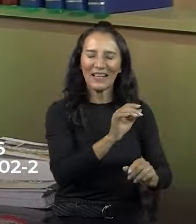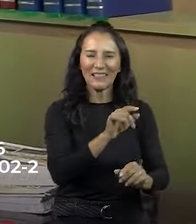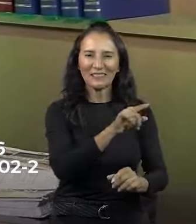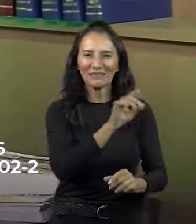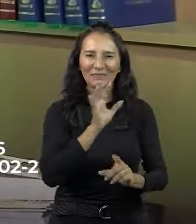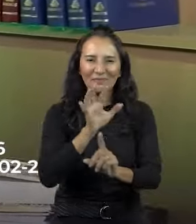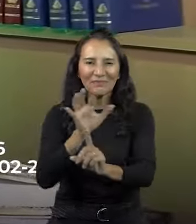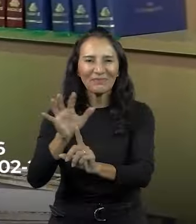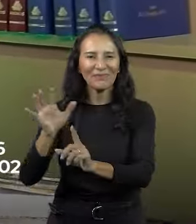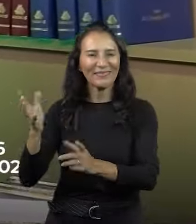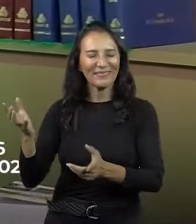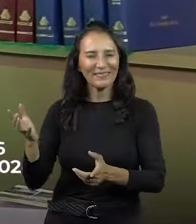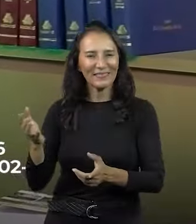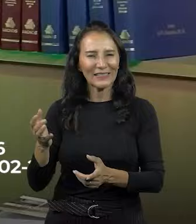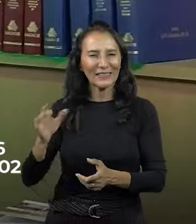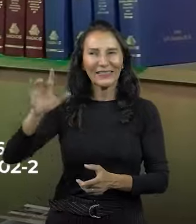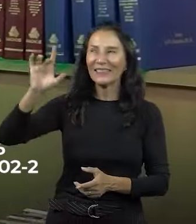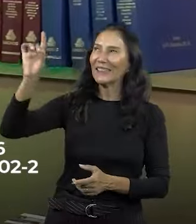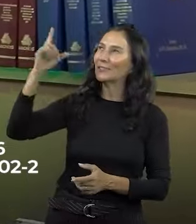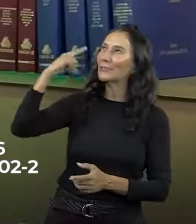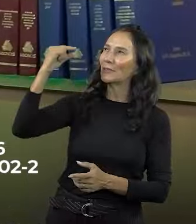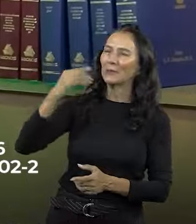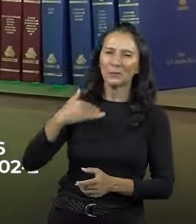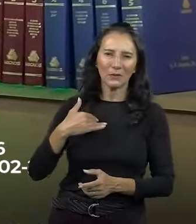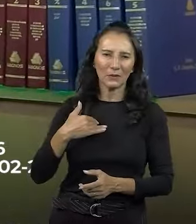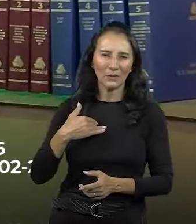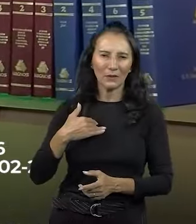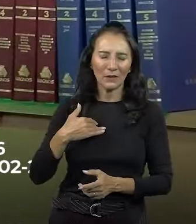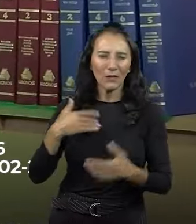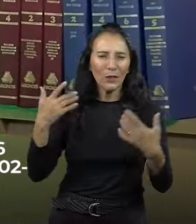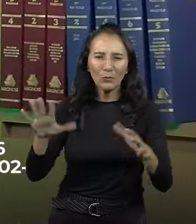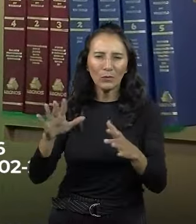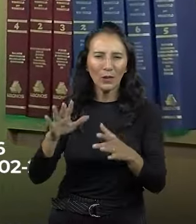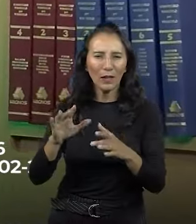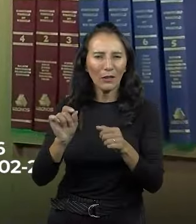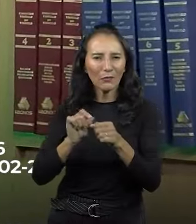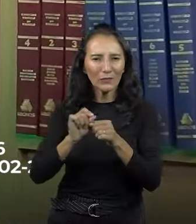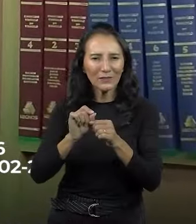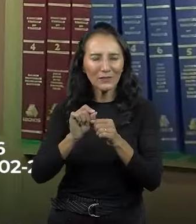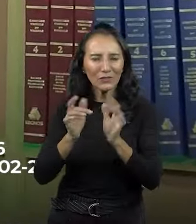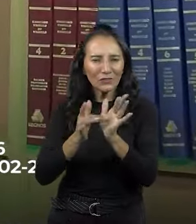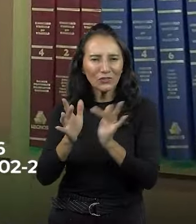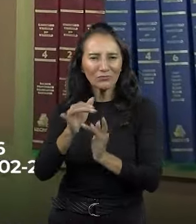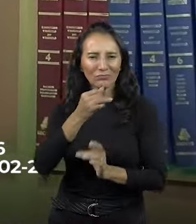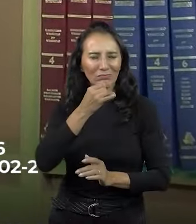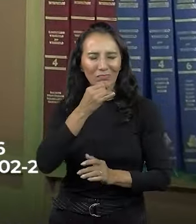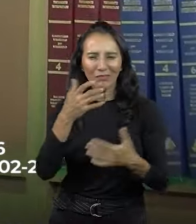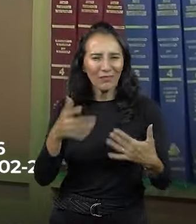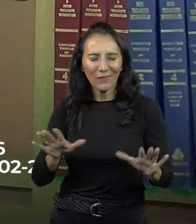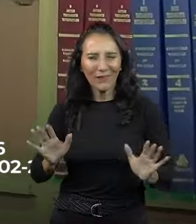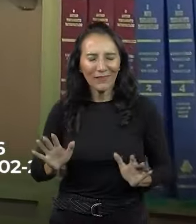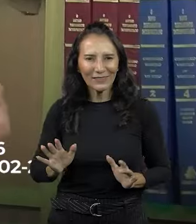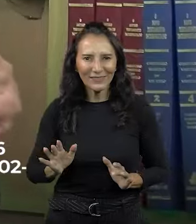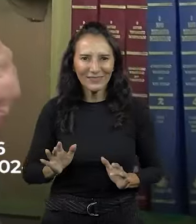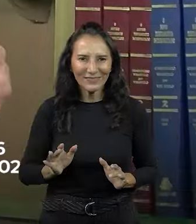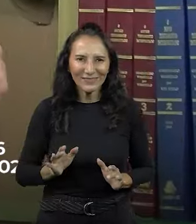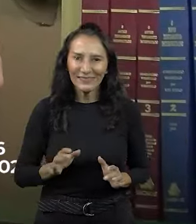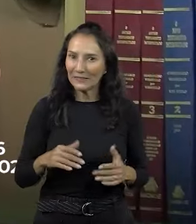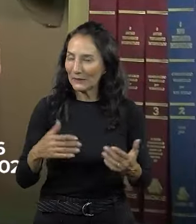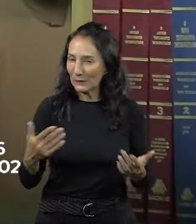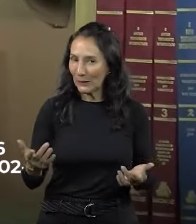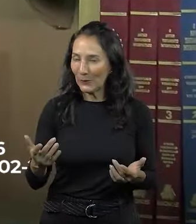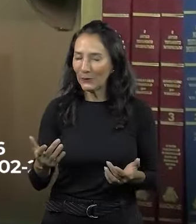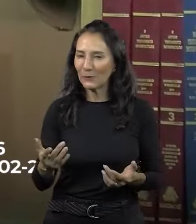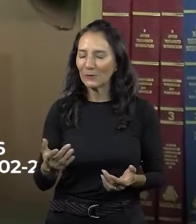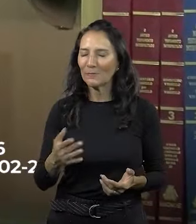me escolheu eu não quero frustrar o meu Jesus eu não posso frustrar o meu Jesus então eu pego